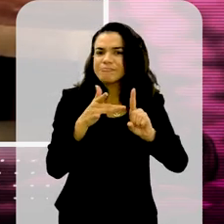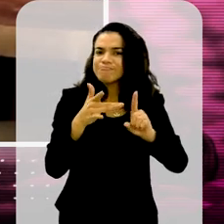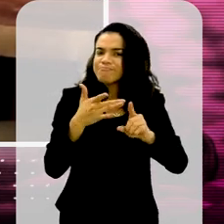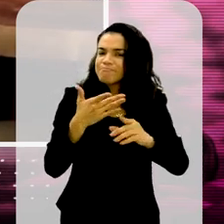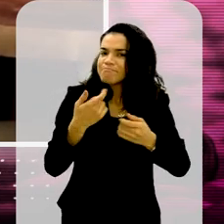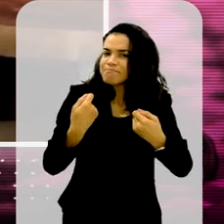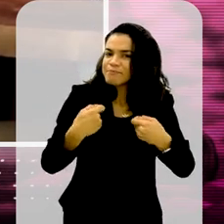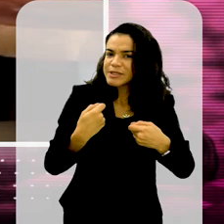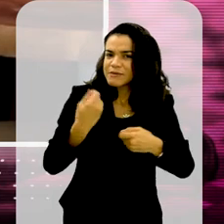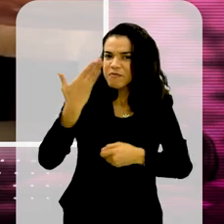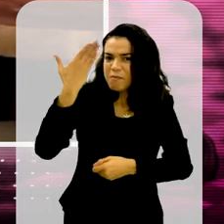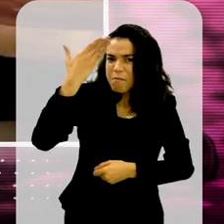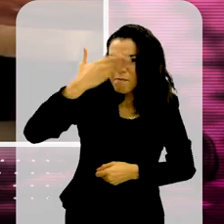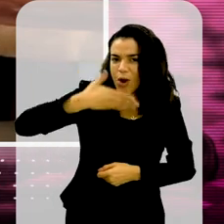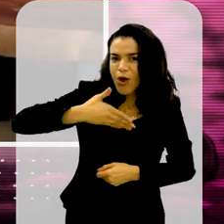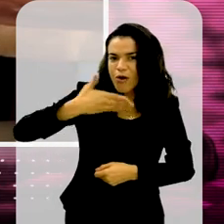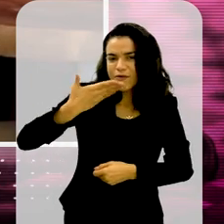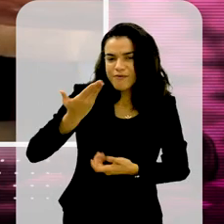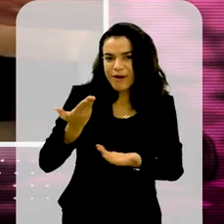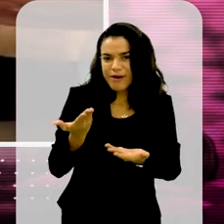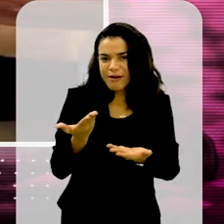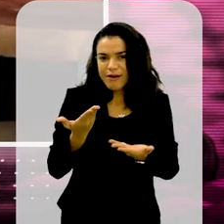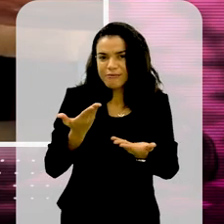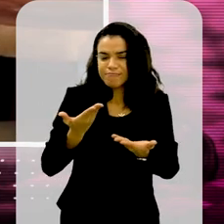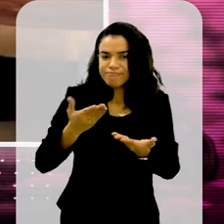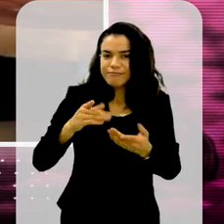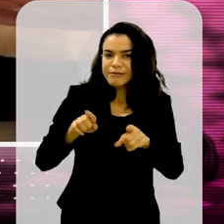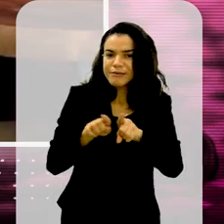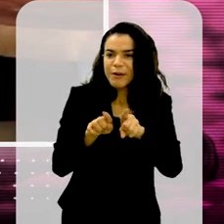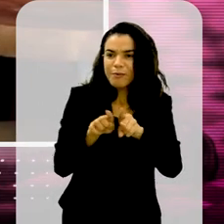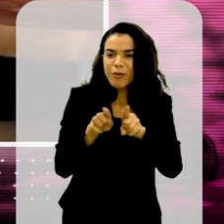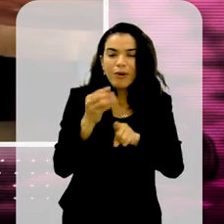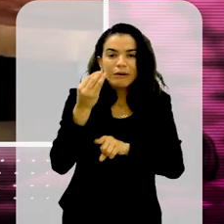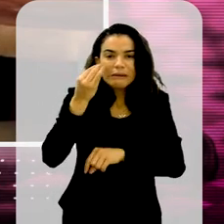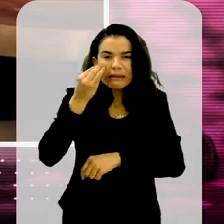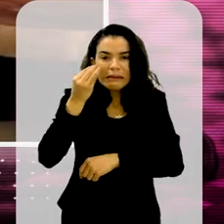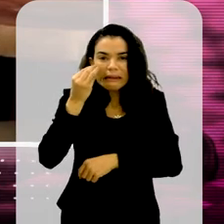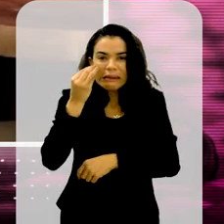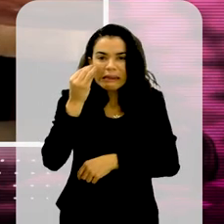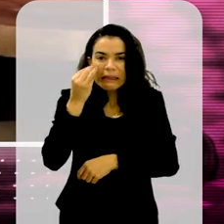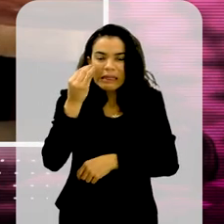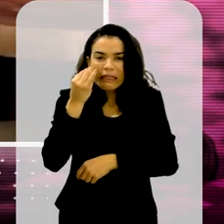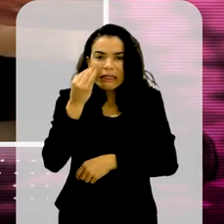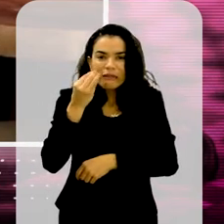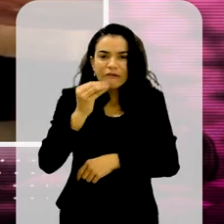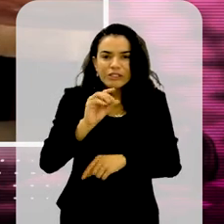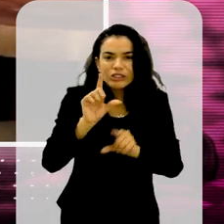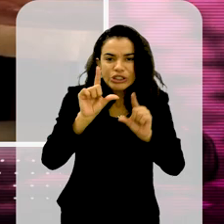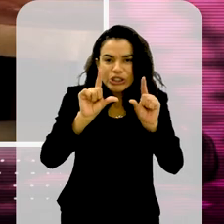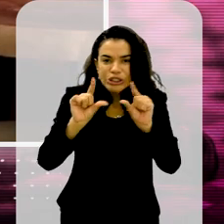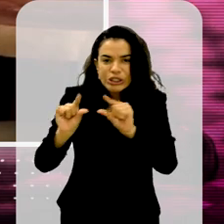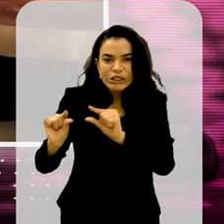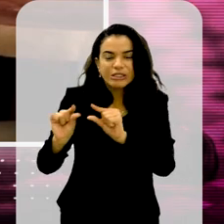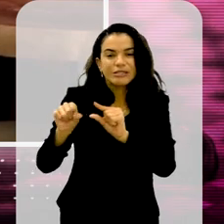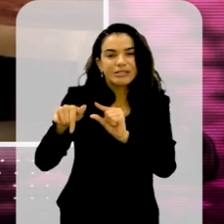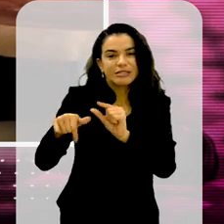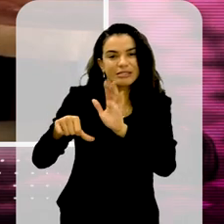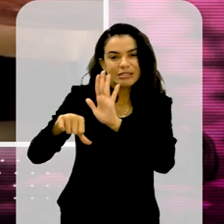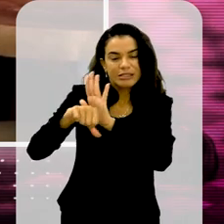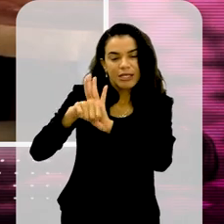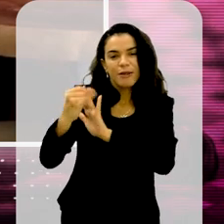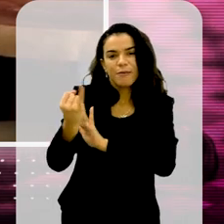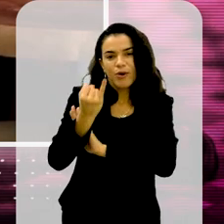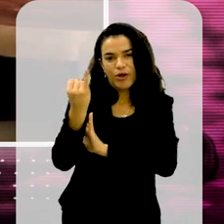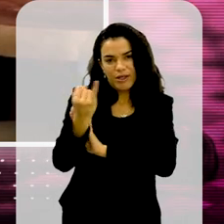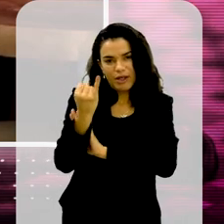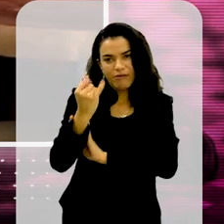tenha o máximo de provas e que não haja ali uma tentativa de minimizar o crime. Claro